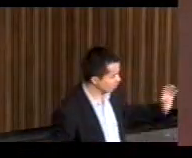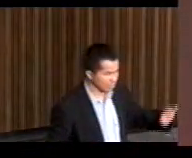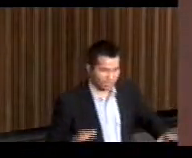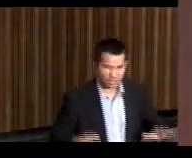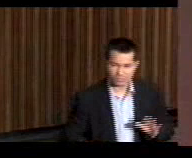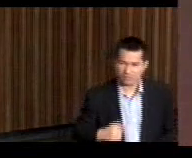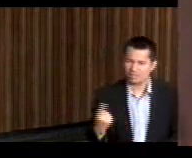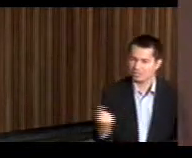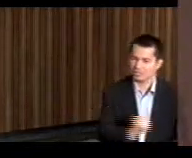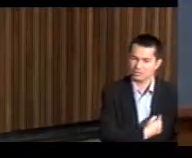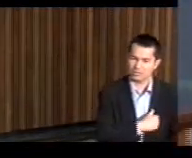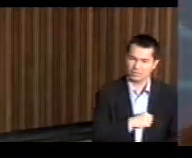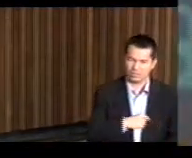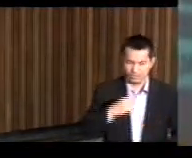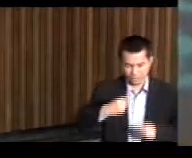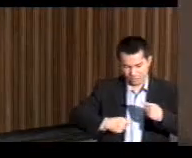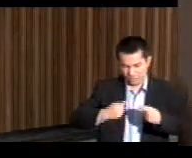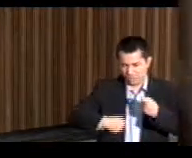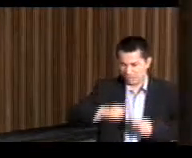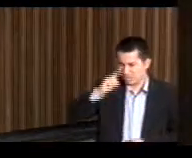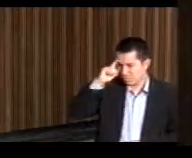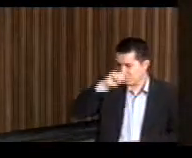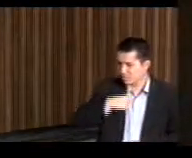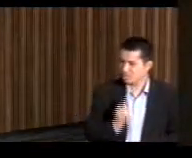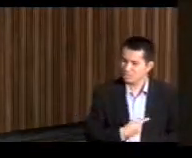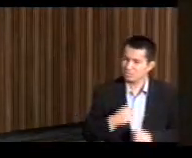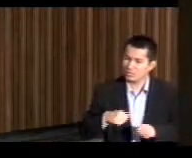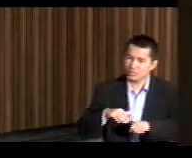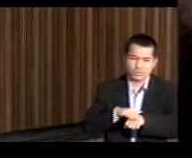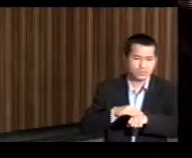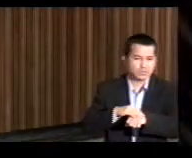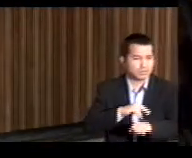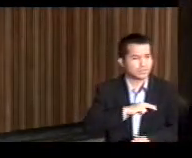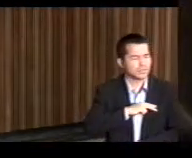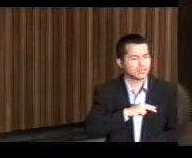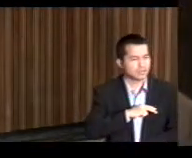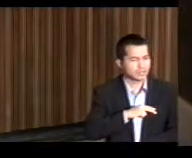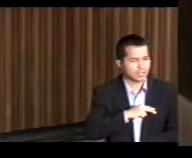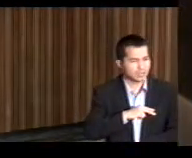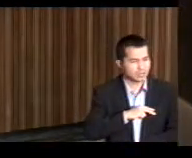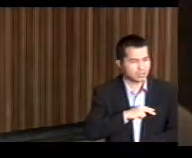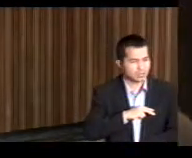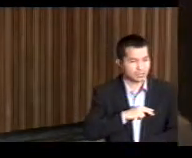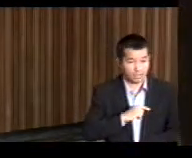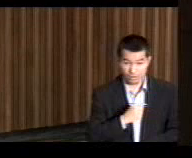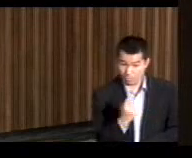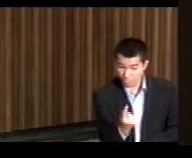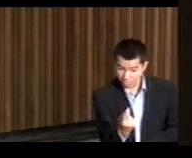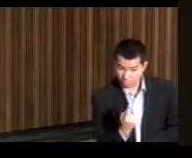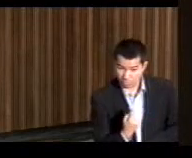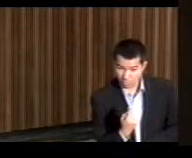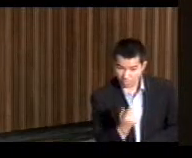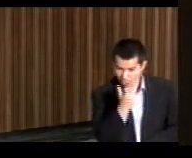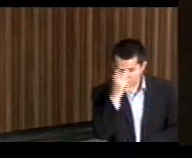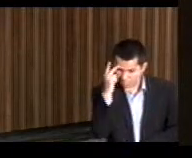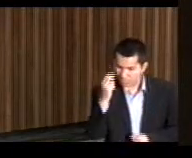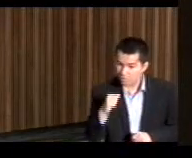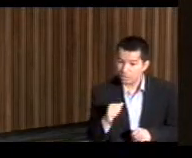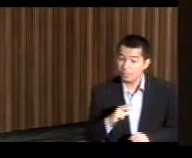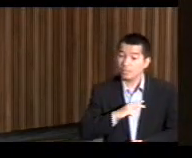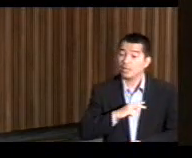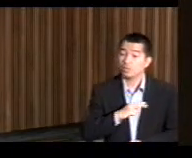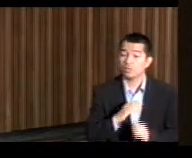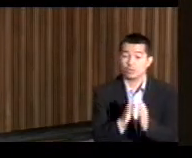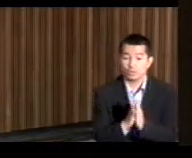uma luta tão grande, que a gente precisa conversar com alguém. E alguém precisa orar especificamente por nós. A gente fez